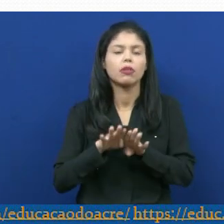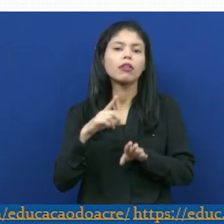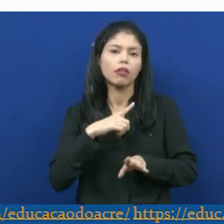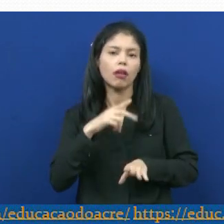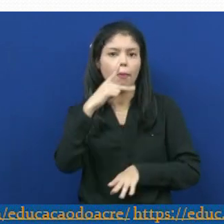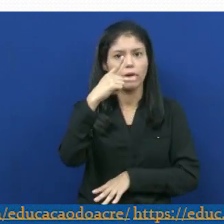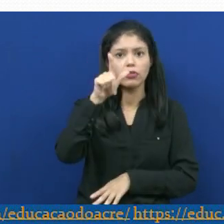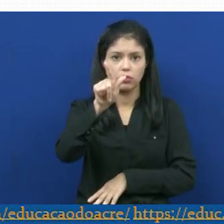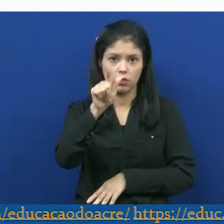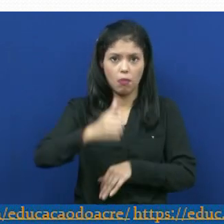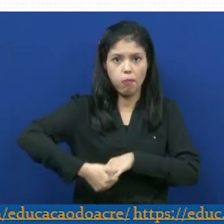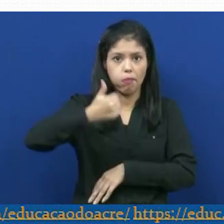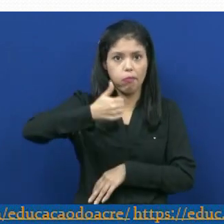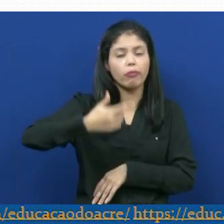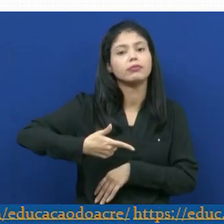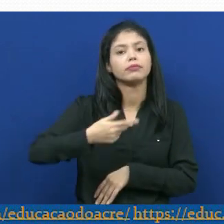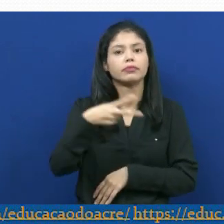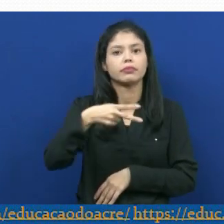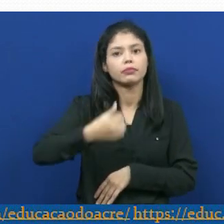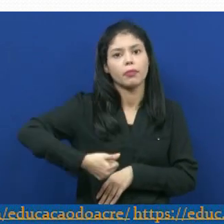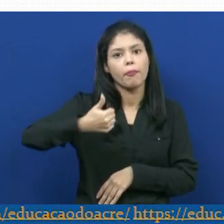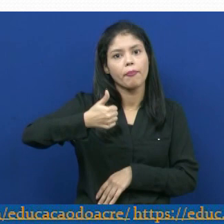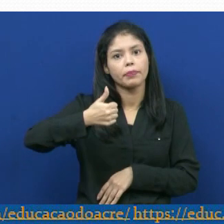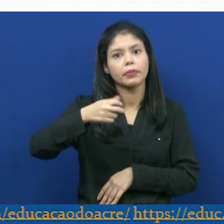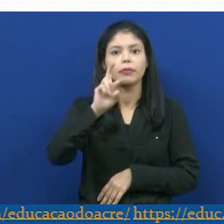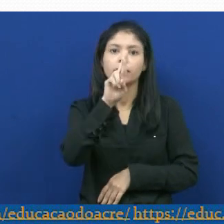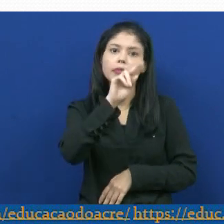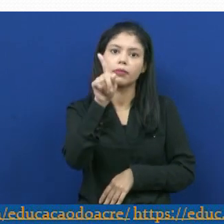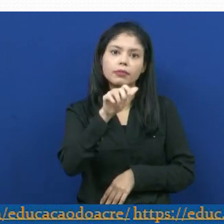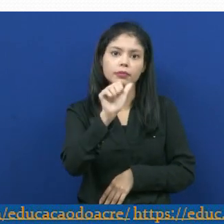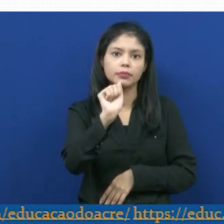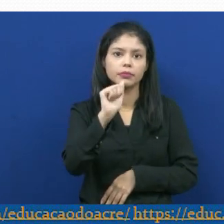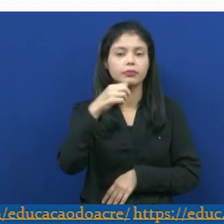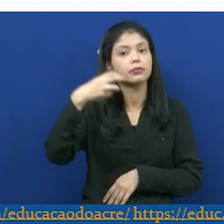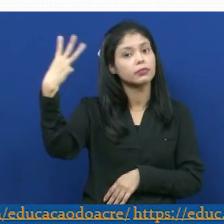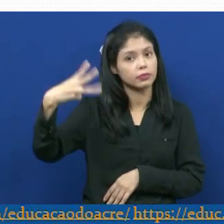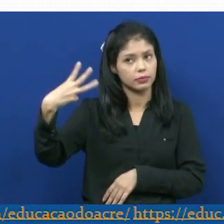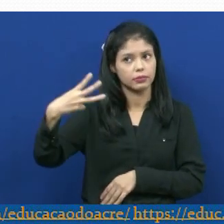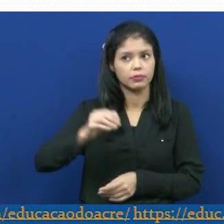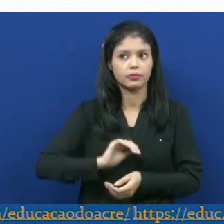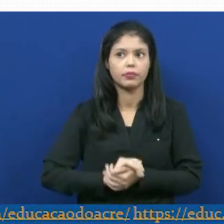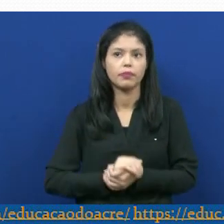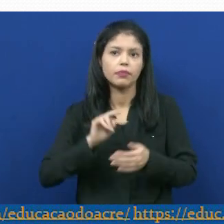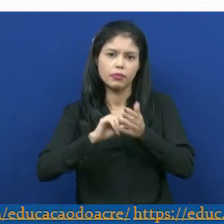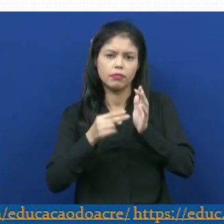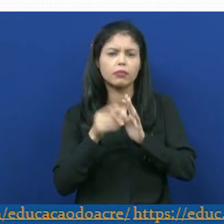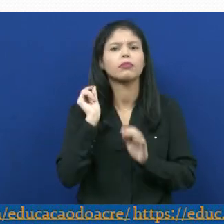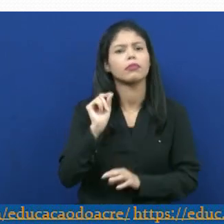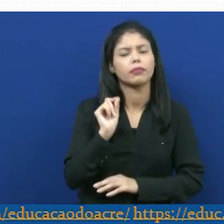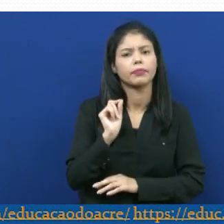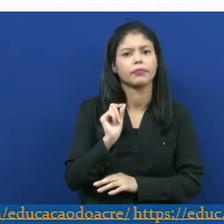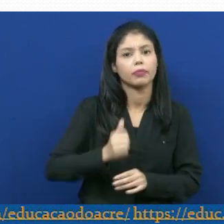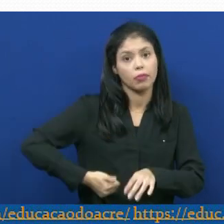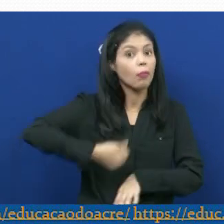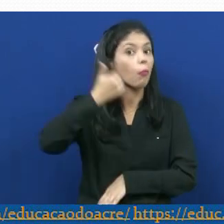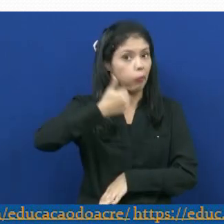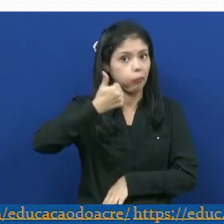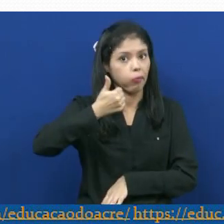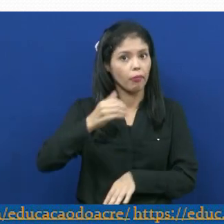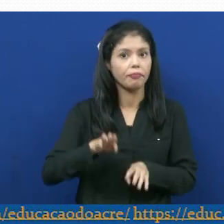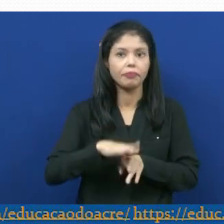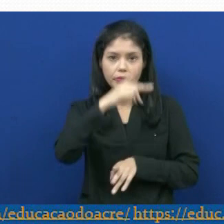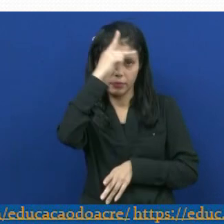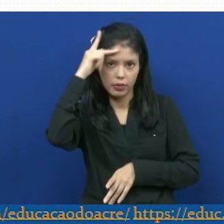geométrica de primeiro termo 1 e de razão 3. Isso significa que, no primeiro dia,